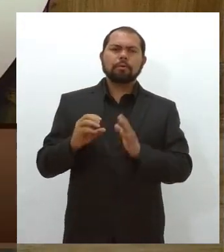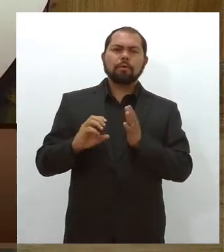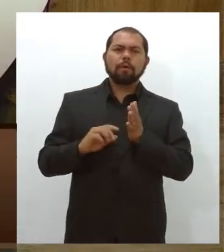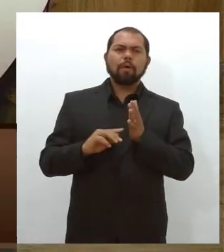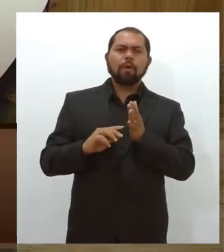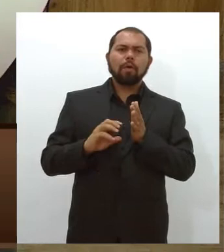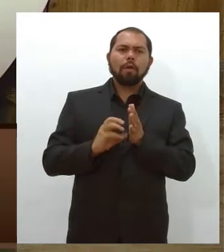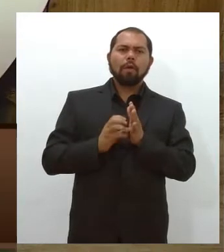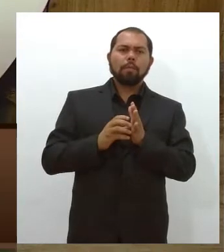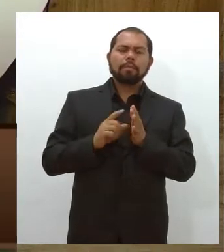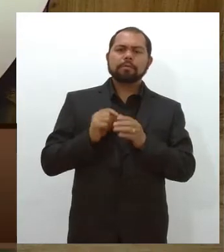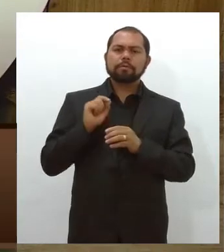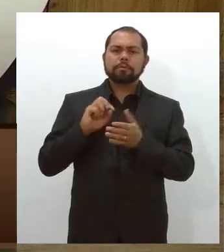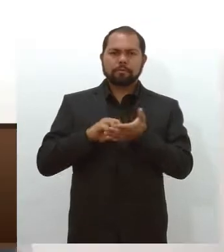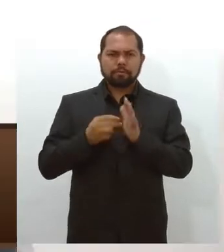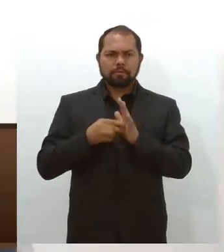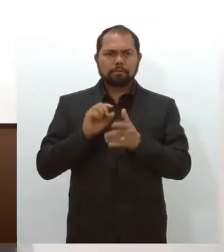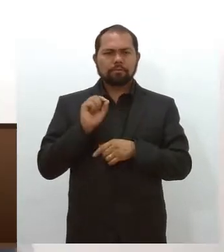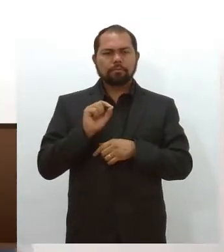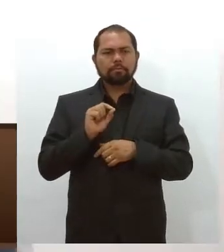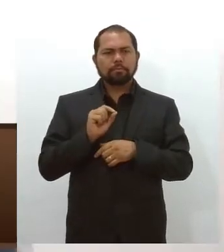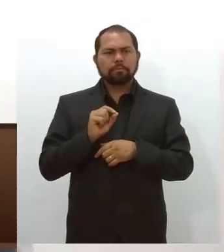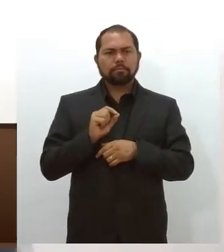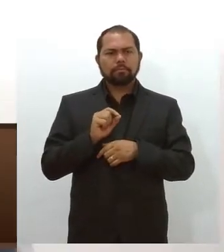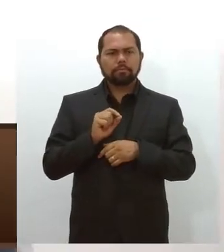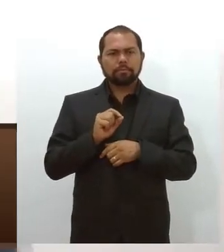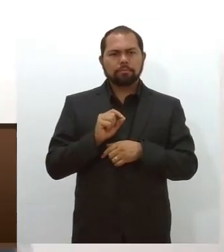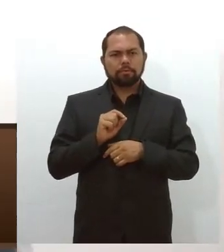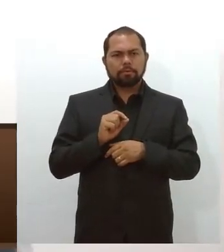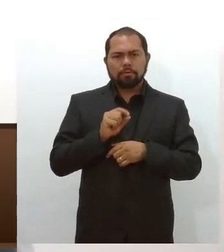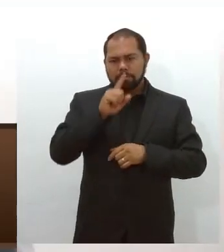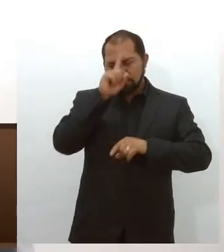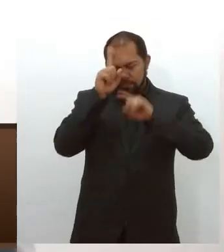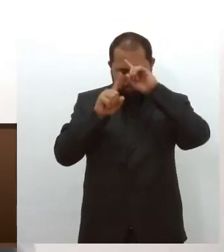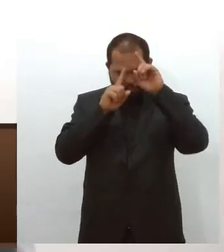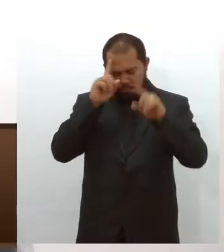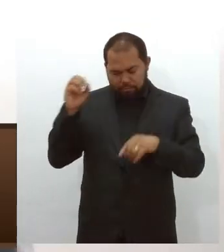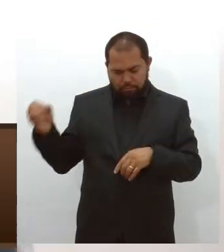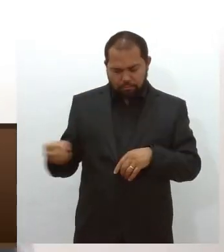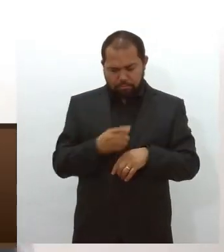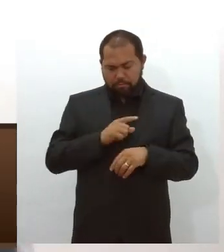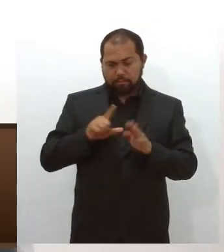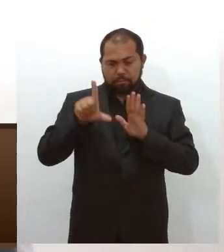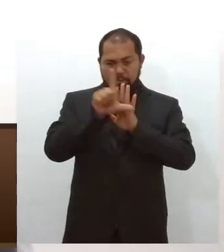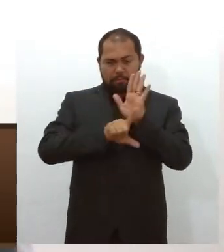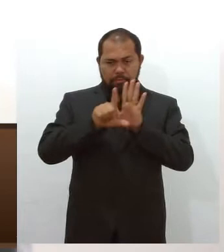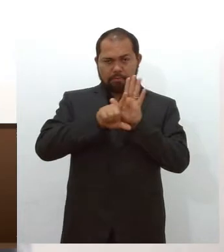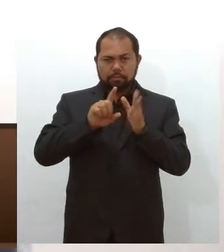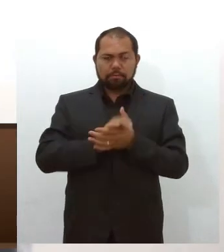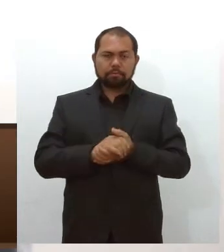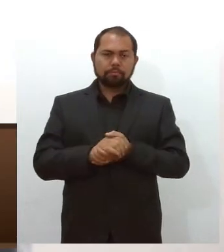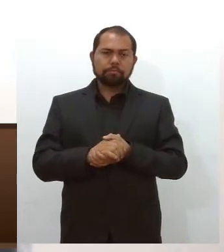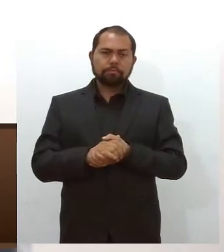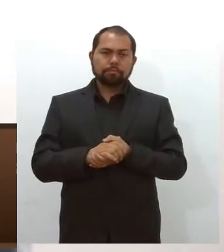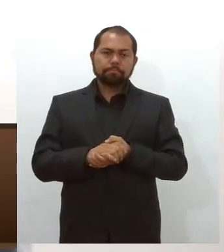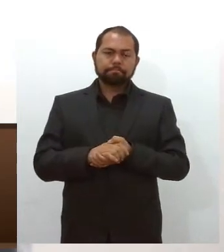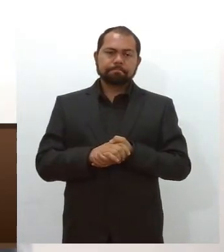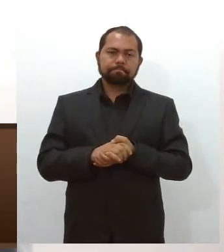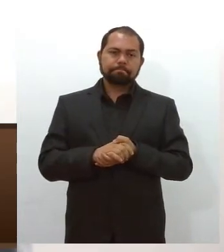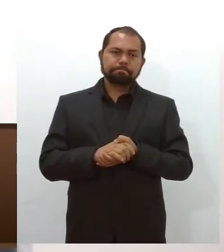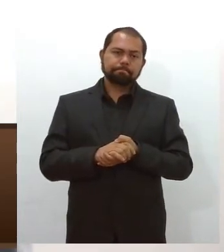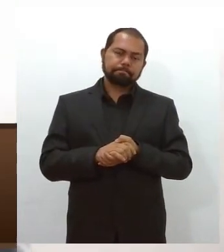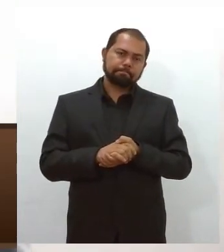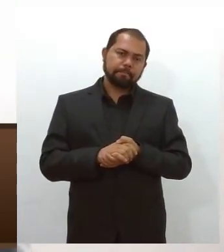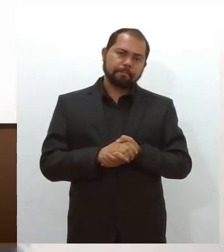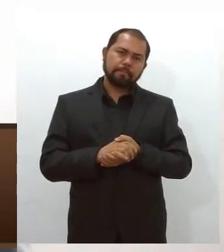Bom, as federações é uma criação nova da legislação e pela qual é permitido